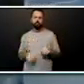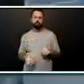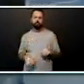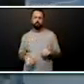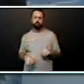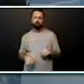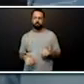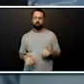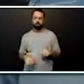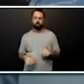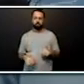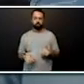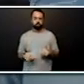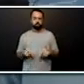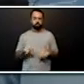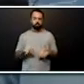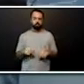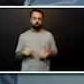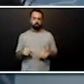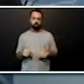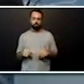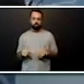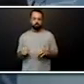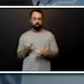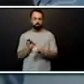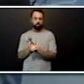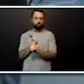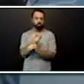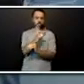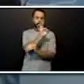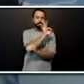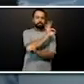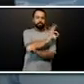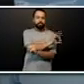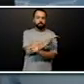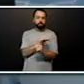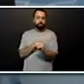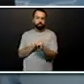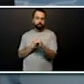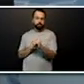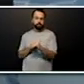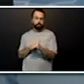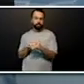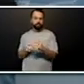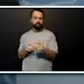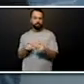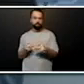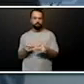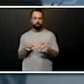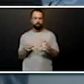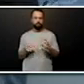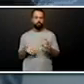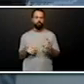o que é essa distância do 0? É um módulo.